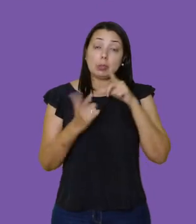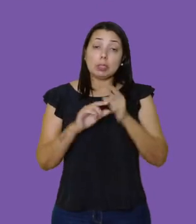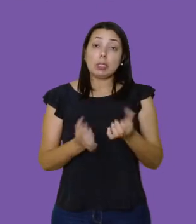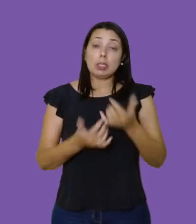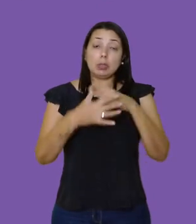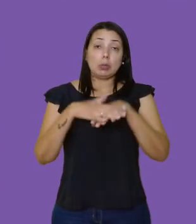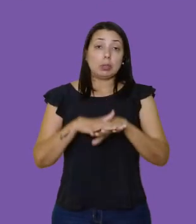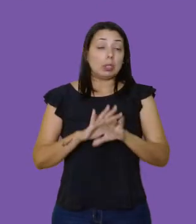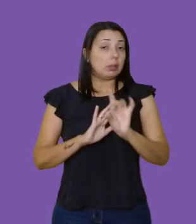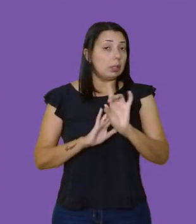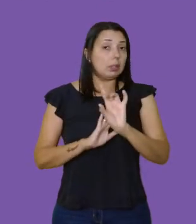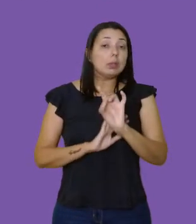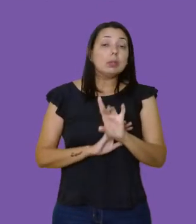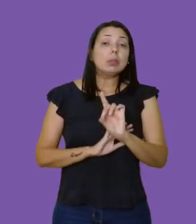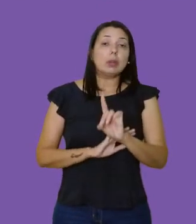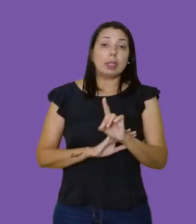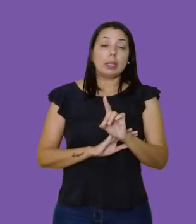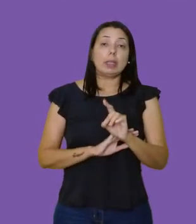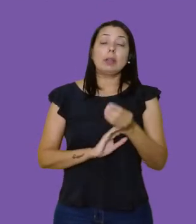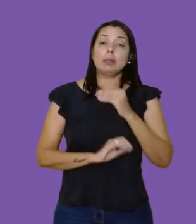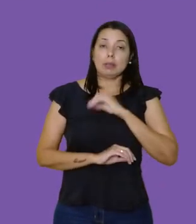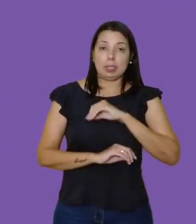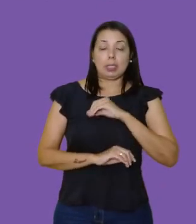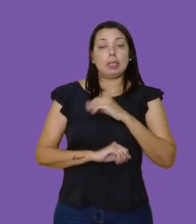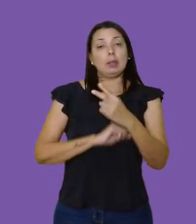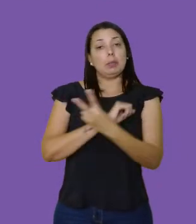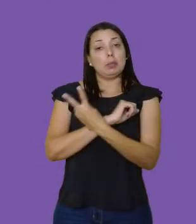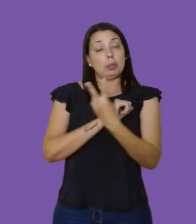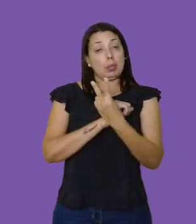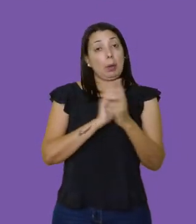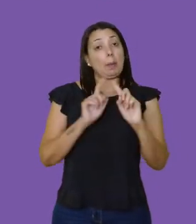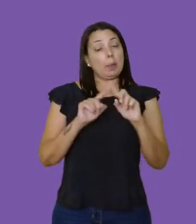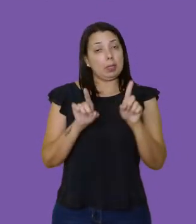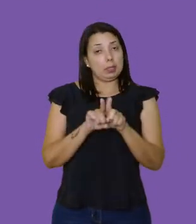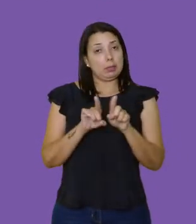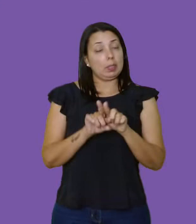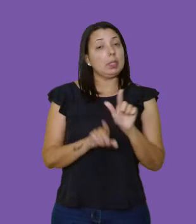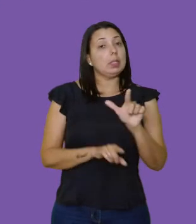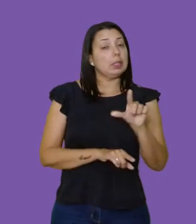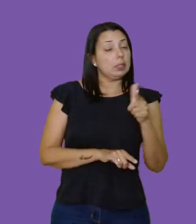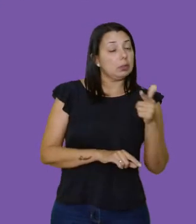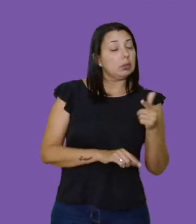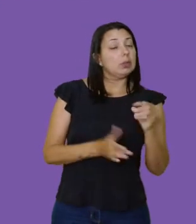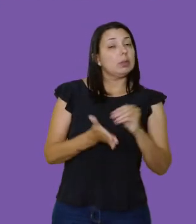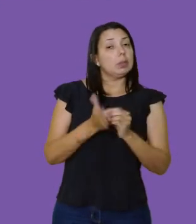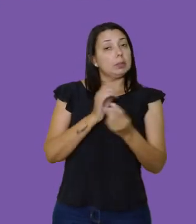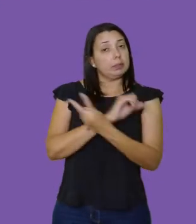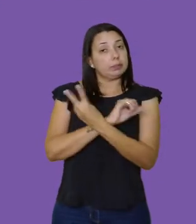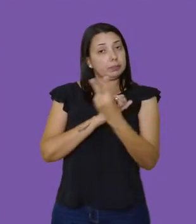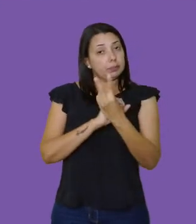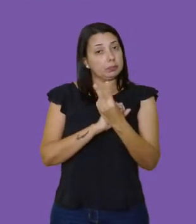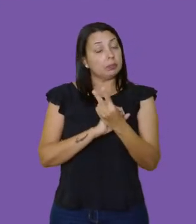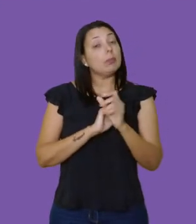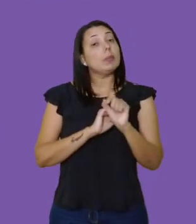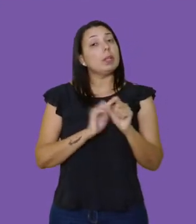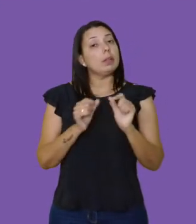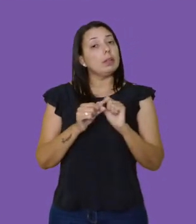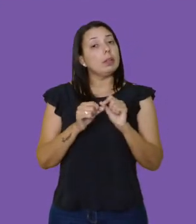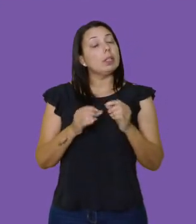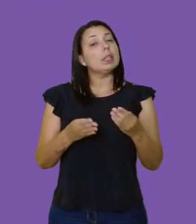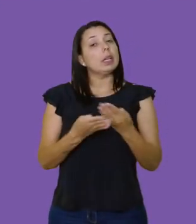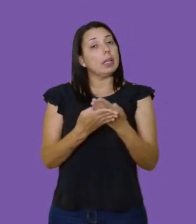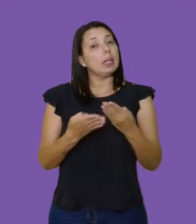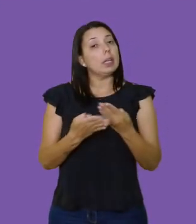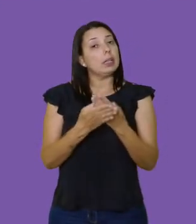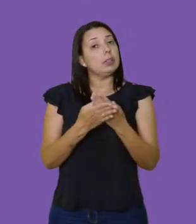inclusão não só na renda, né, na proteção de renda, mas nas outras desproteções. Isso era feito pela rede de assistência